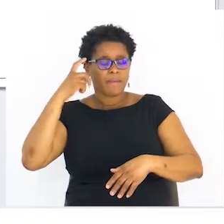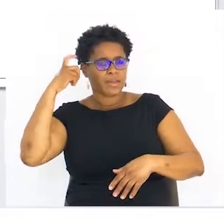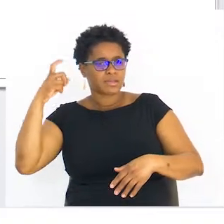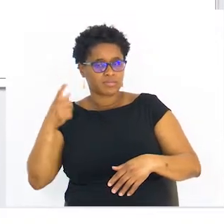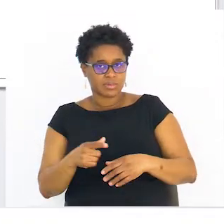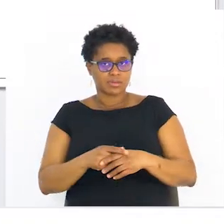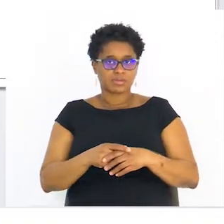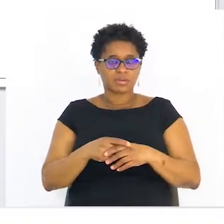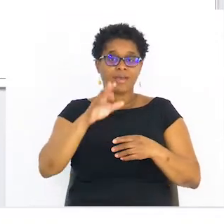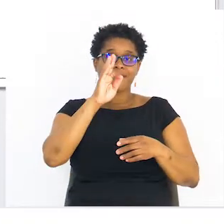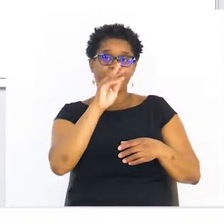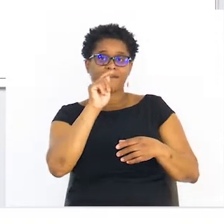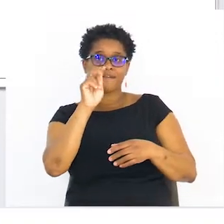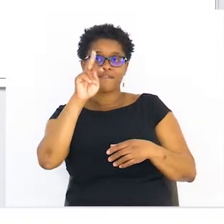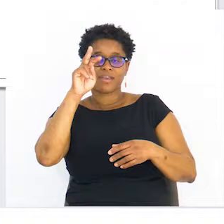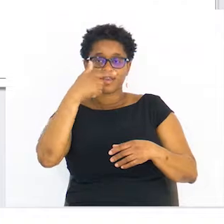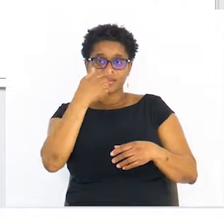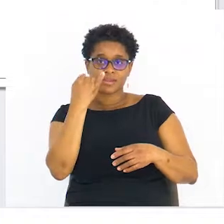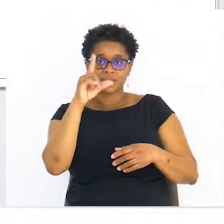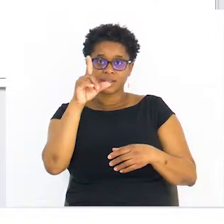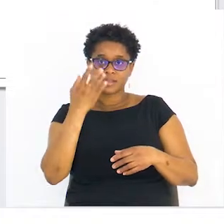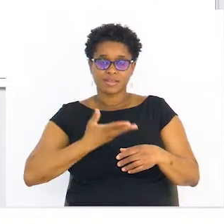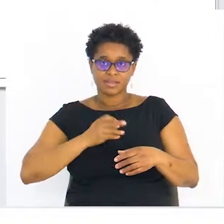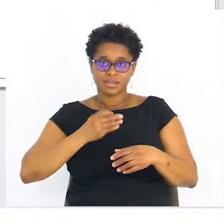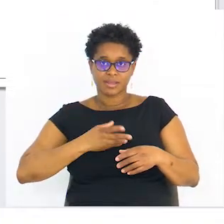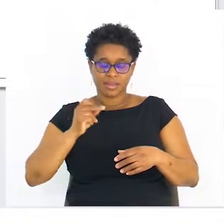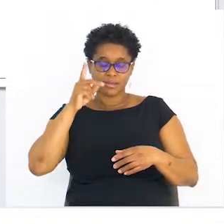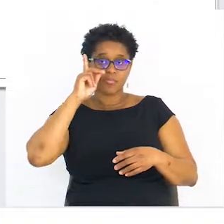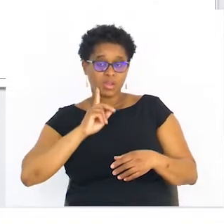na reprodução da mulher. Portanto,